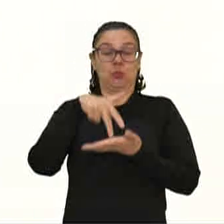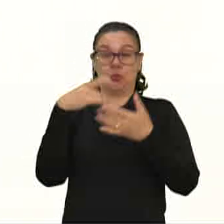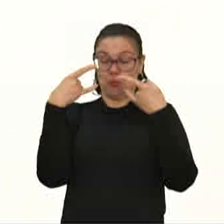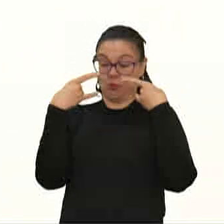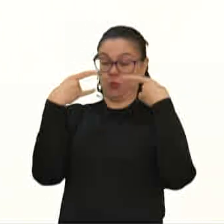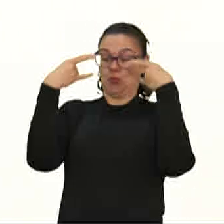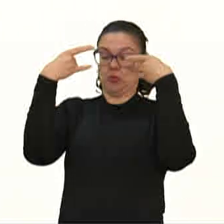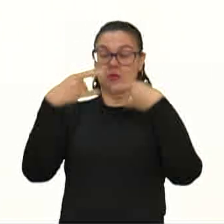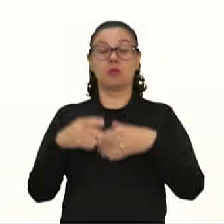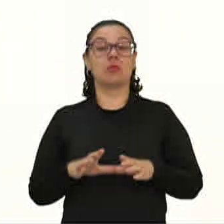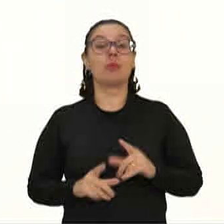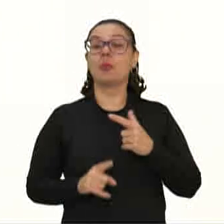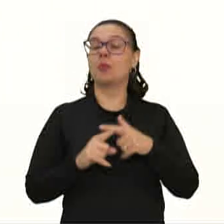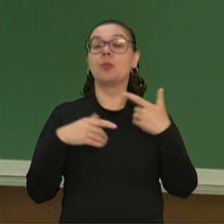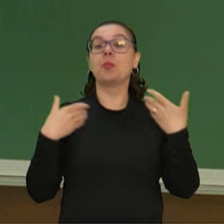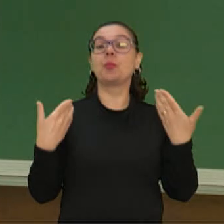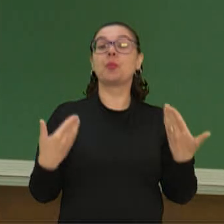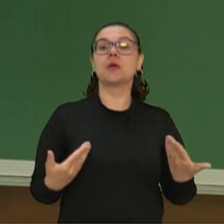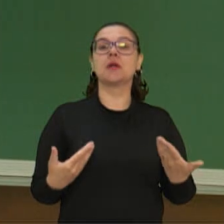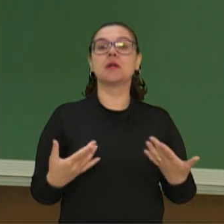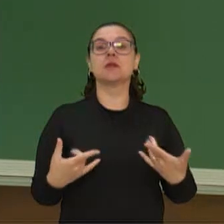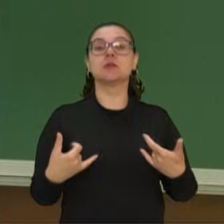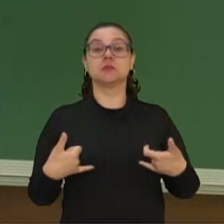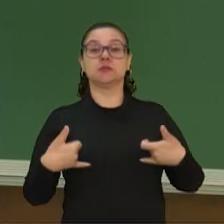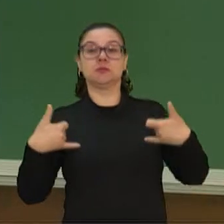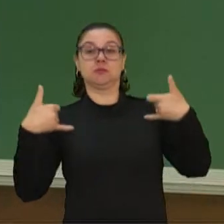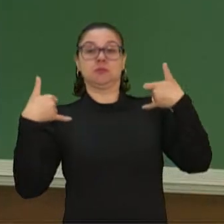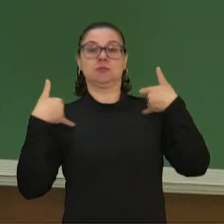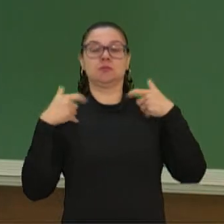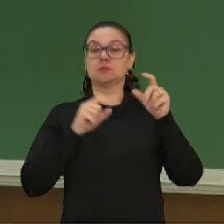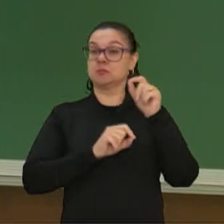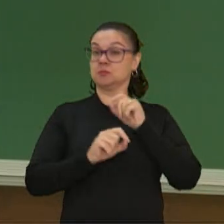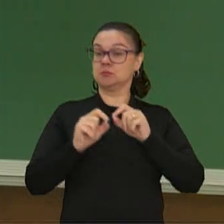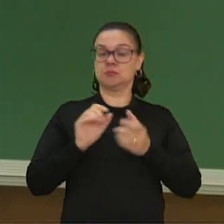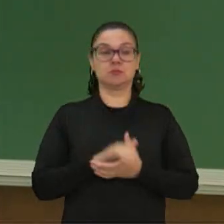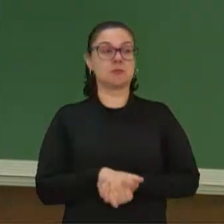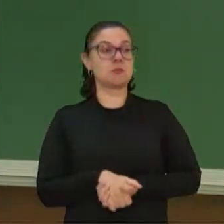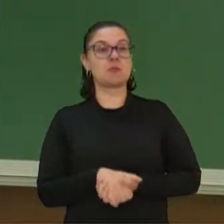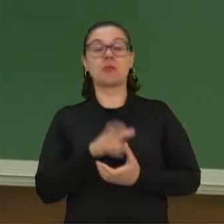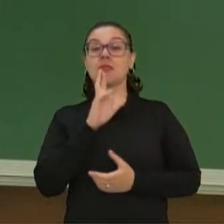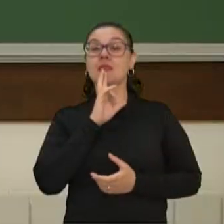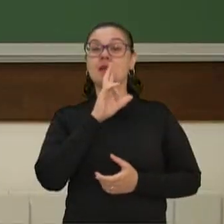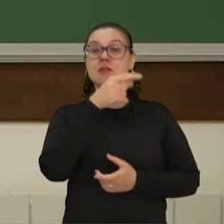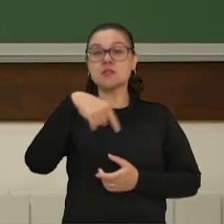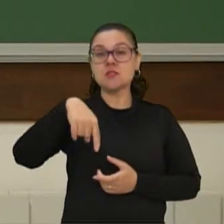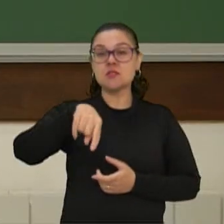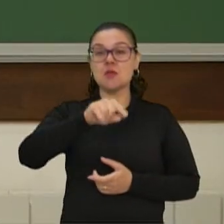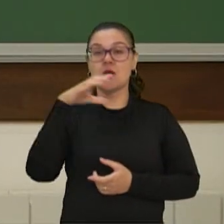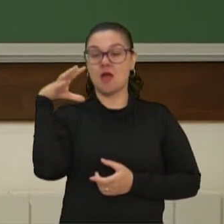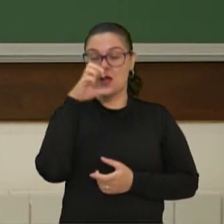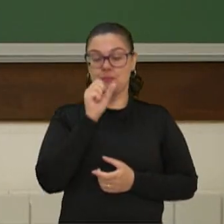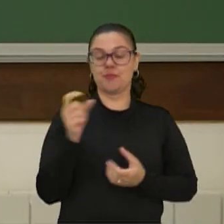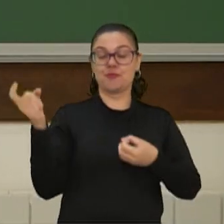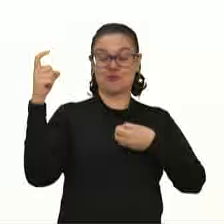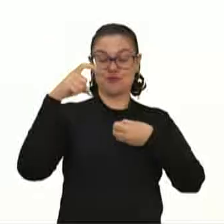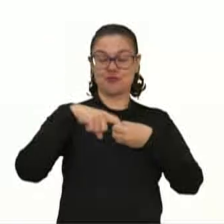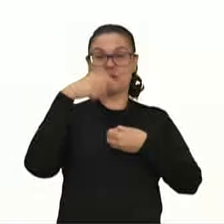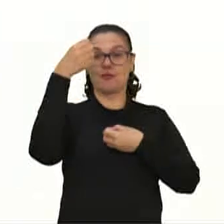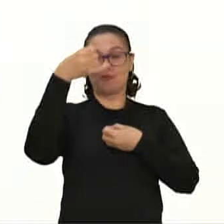majestoso, solene, algo arrogante, né? Respondam aí rapidinho, eu já volto com